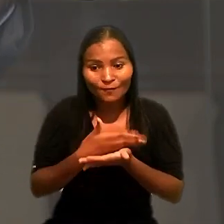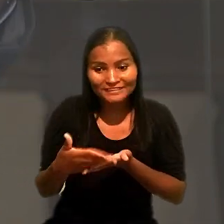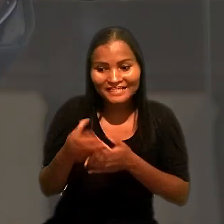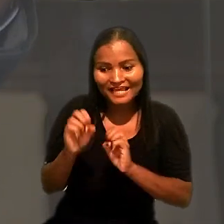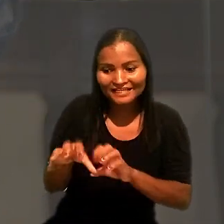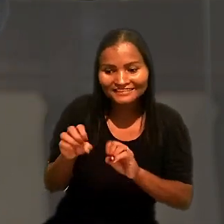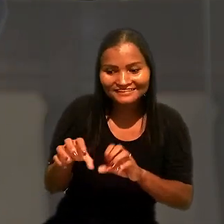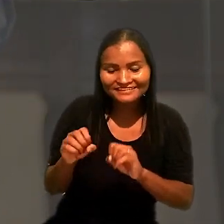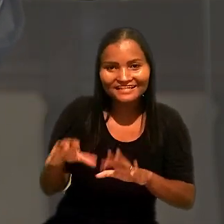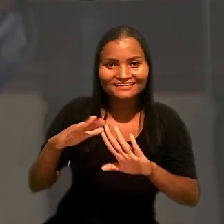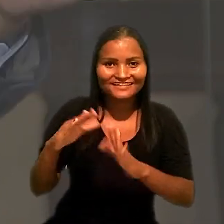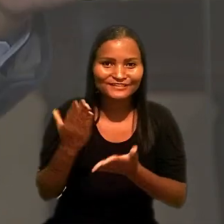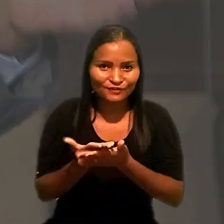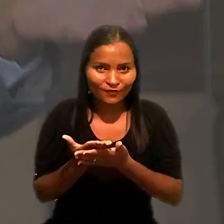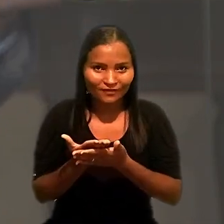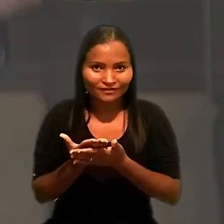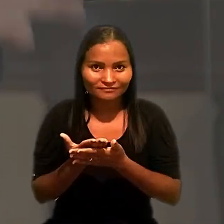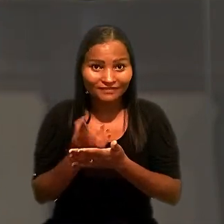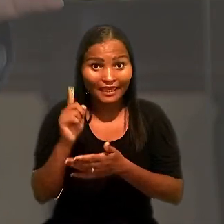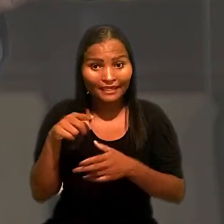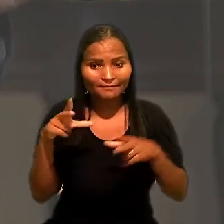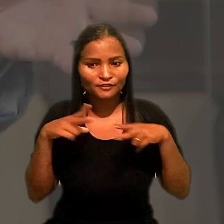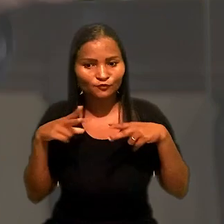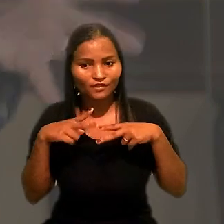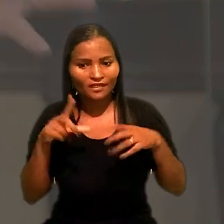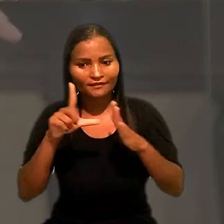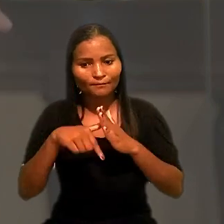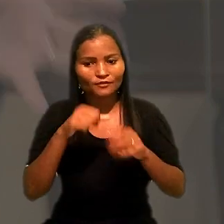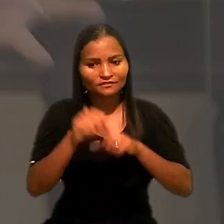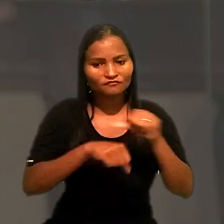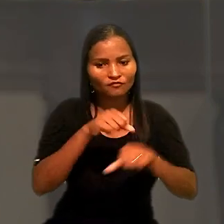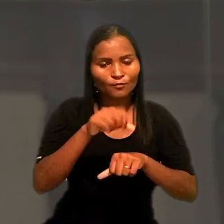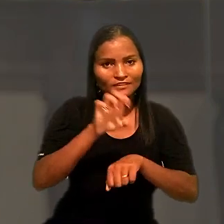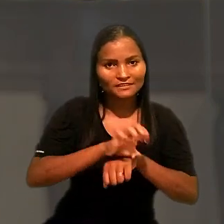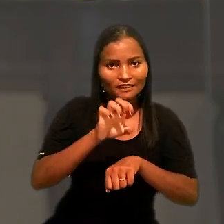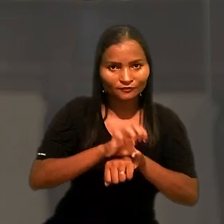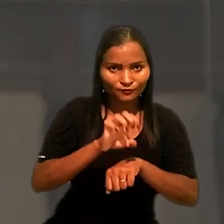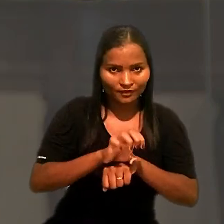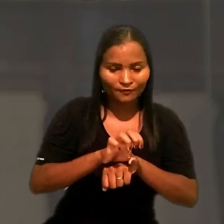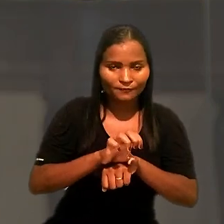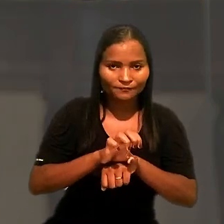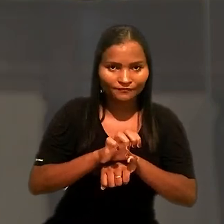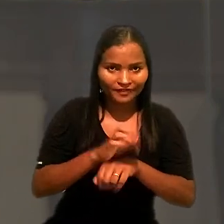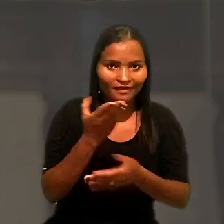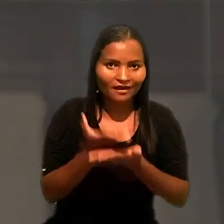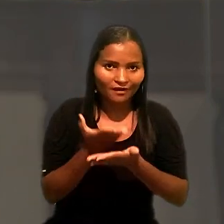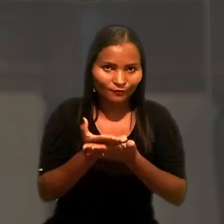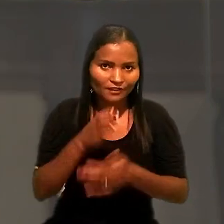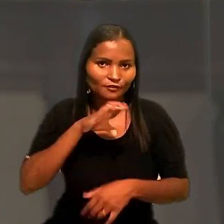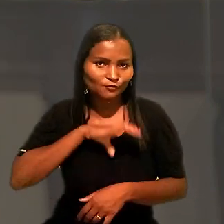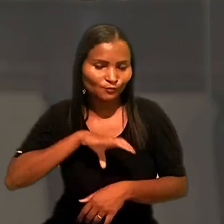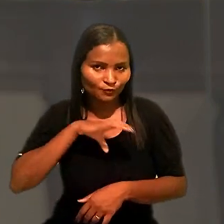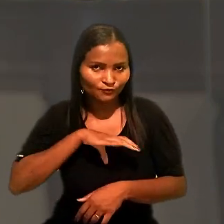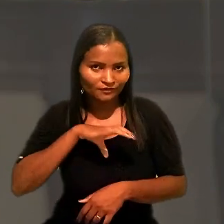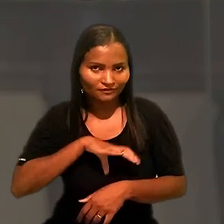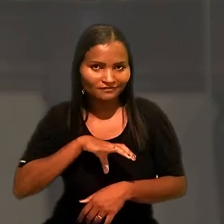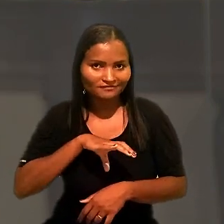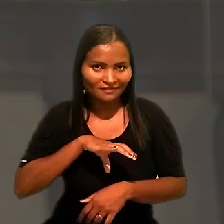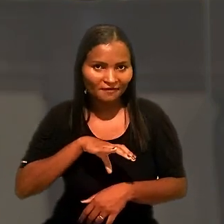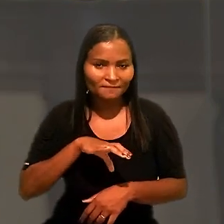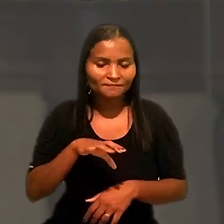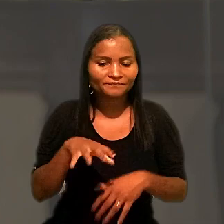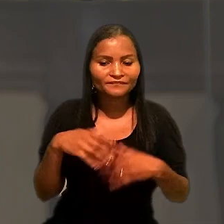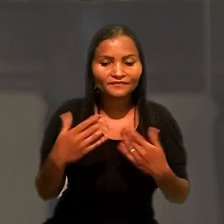colégio, era particular e se tornou estadual, Colégio Estadual de Pedro Leopoldo, aula de português.